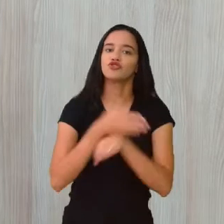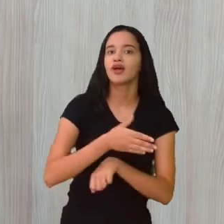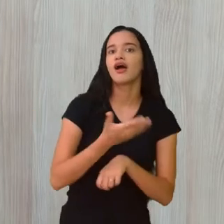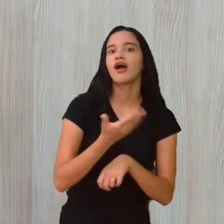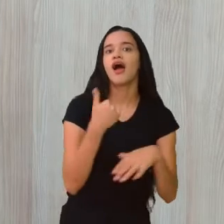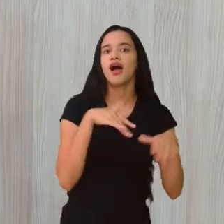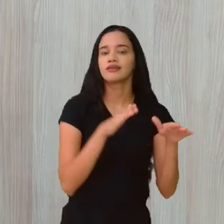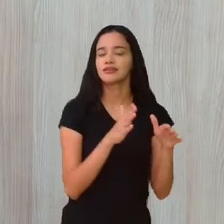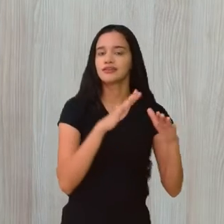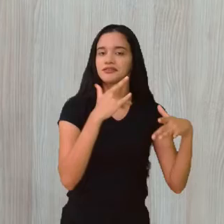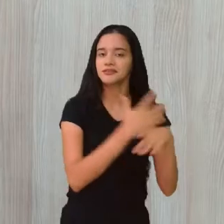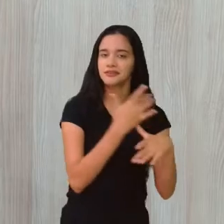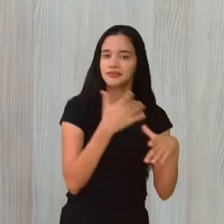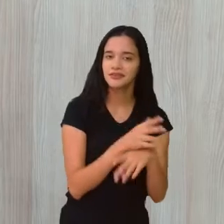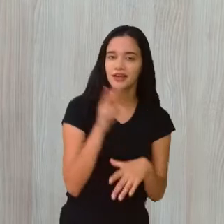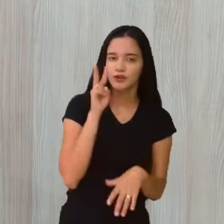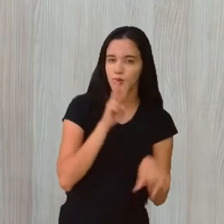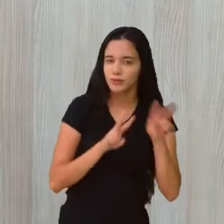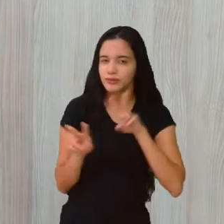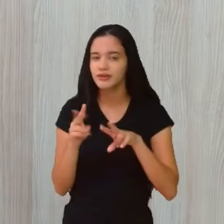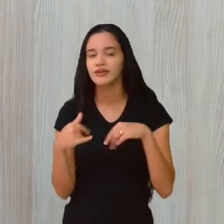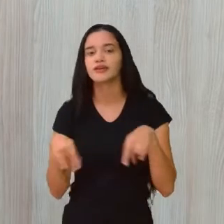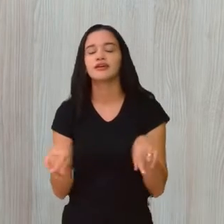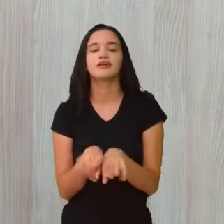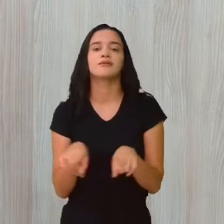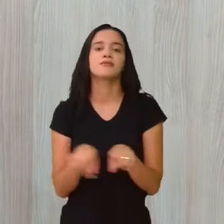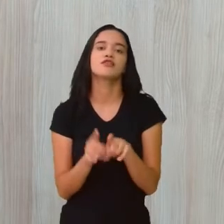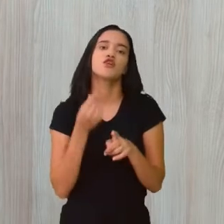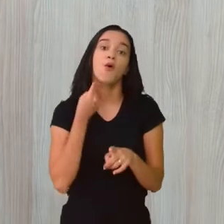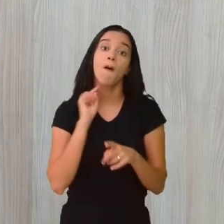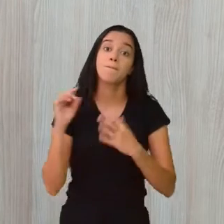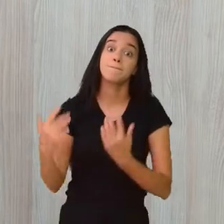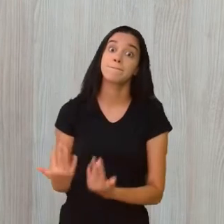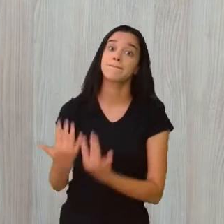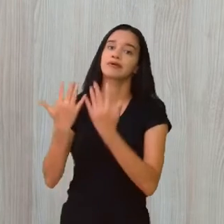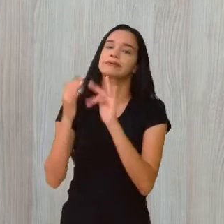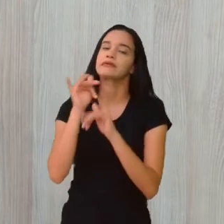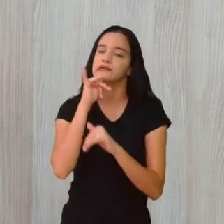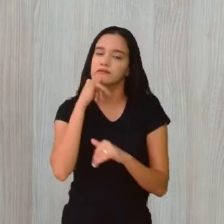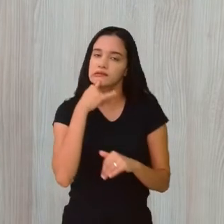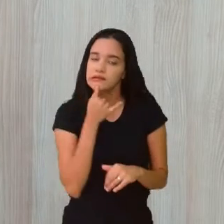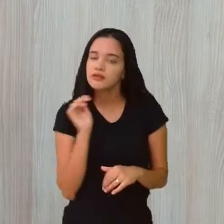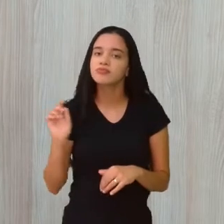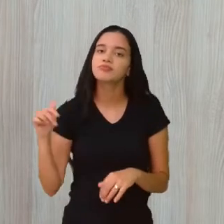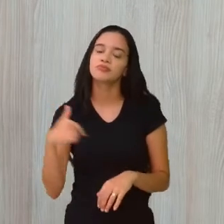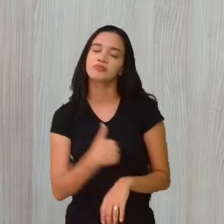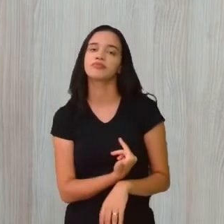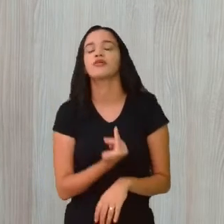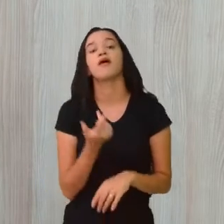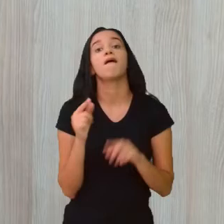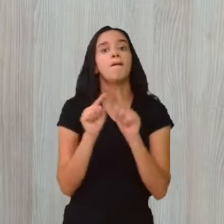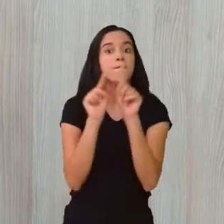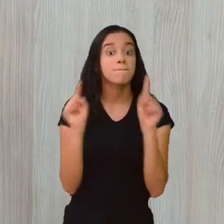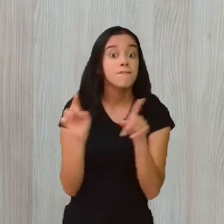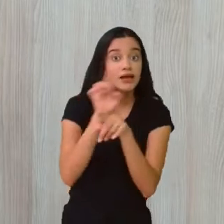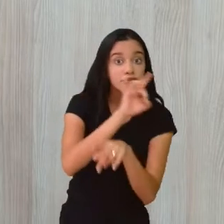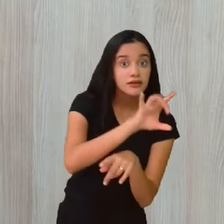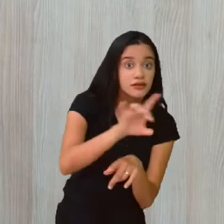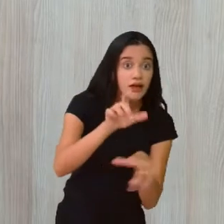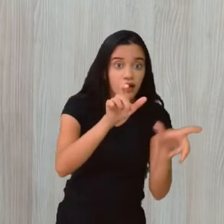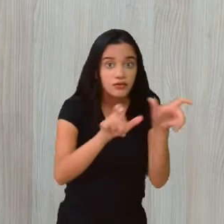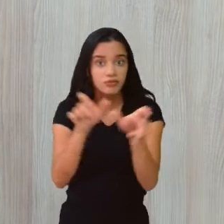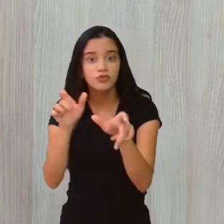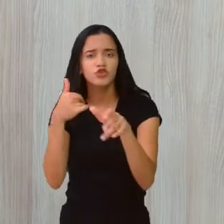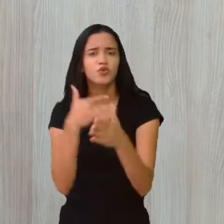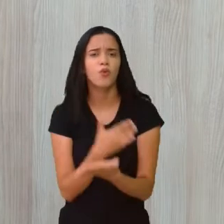os pais, então dá uma olhadinha. Vão ver também a questão da poluição, que vão ficar tristes como nós, né? Mas cabe a cada um de nós